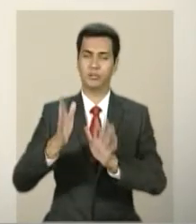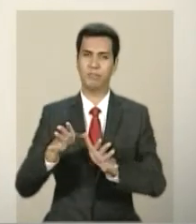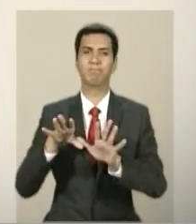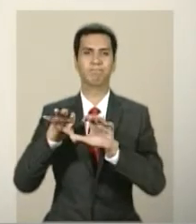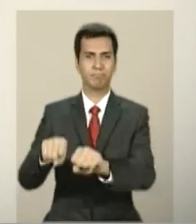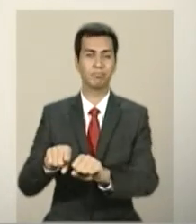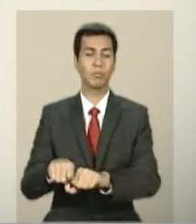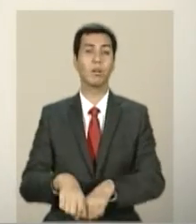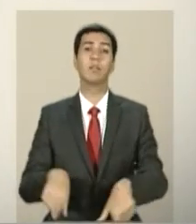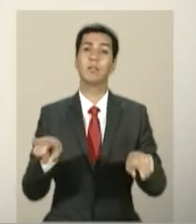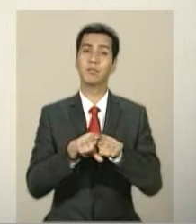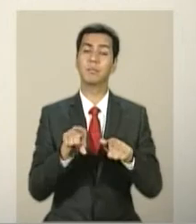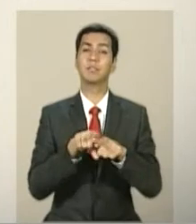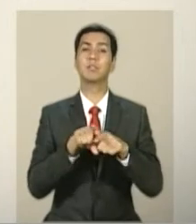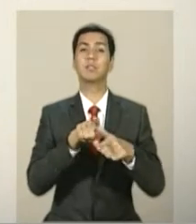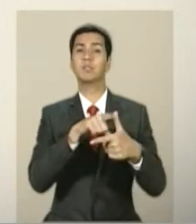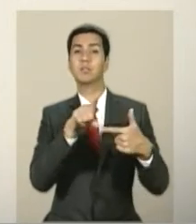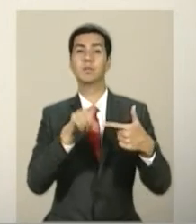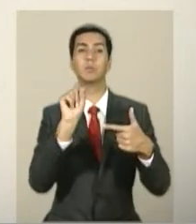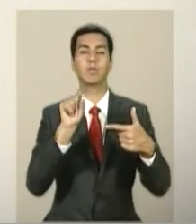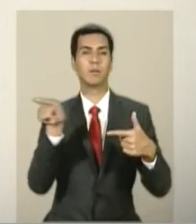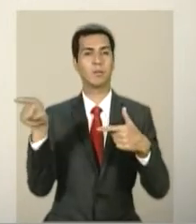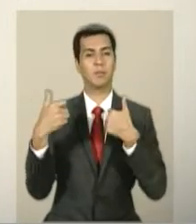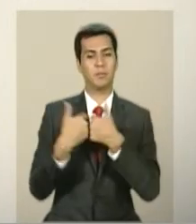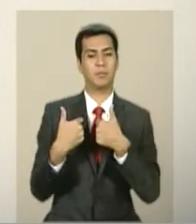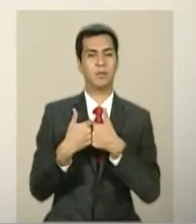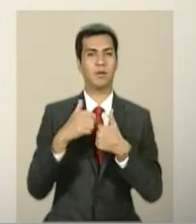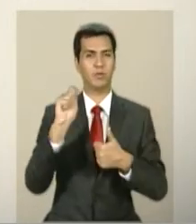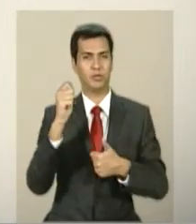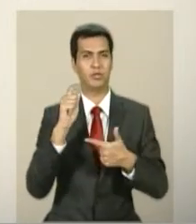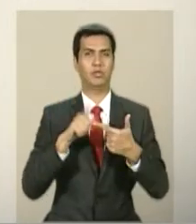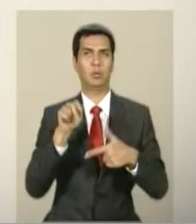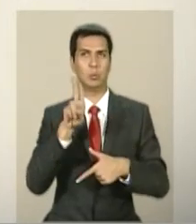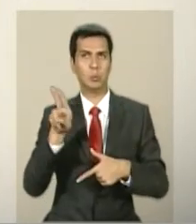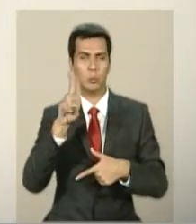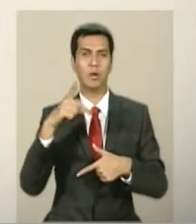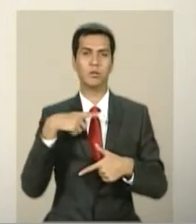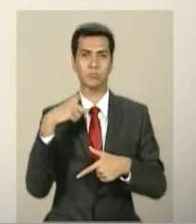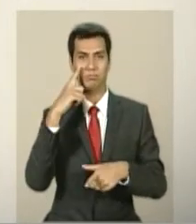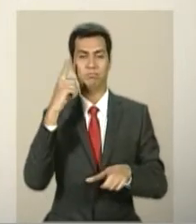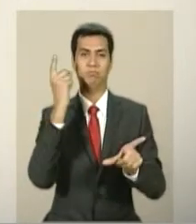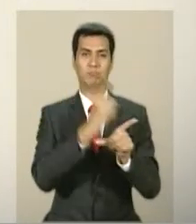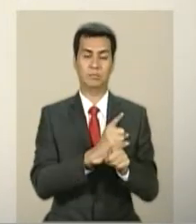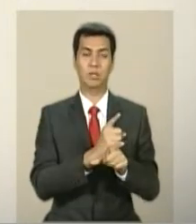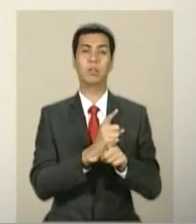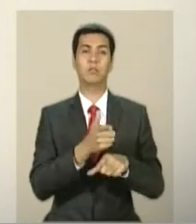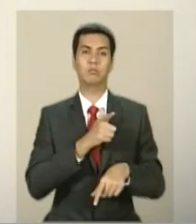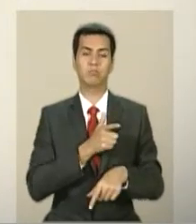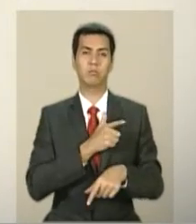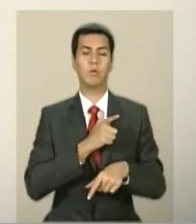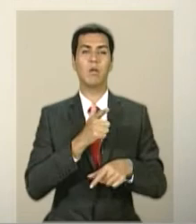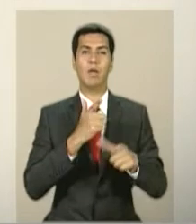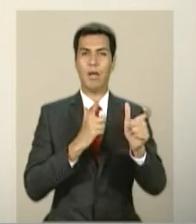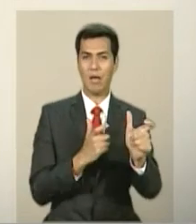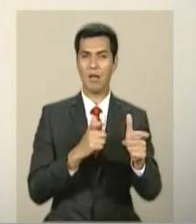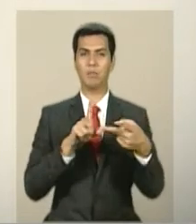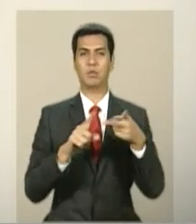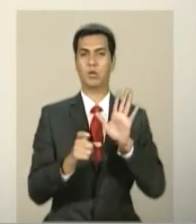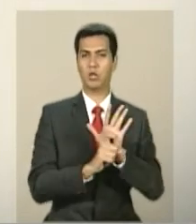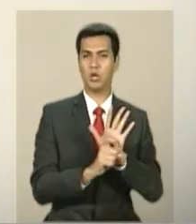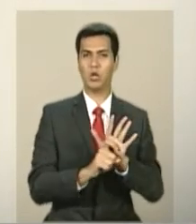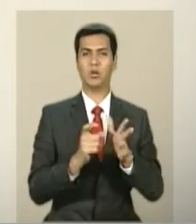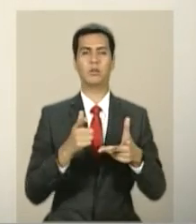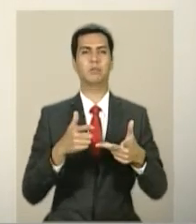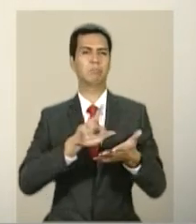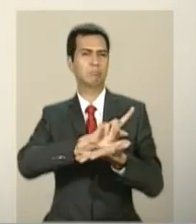foram apreendidos 650 kg de explosivos além de armas munições e drogas